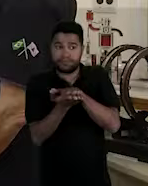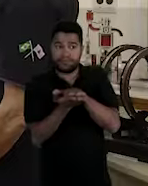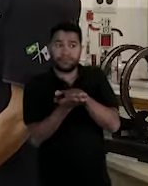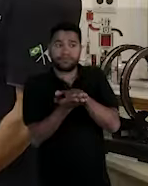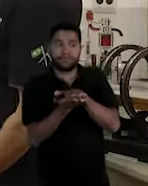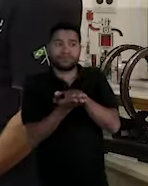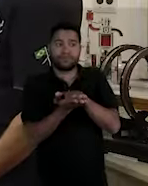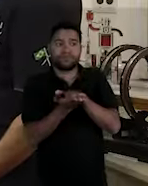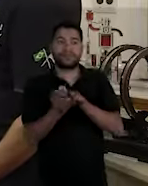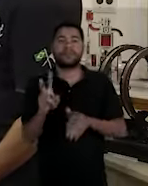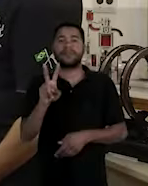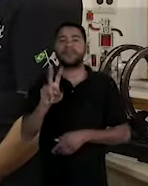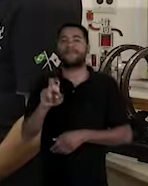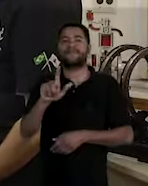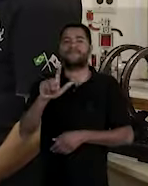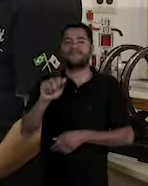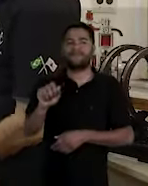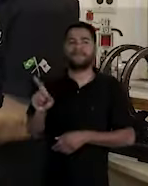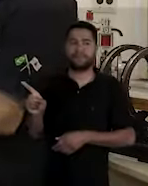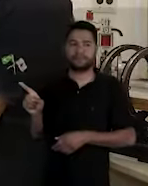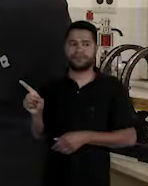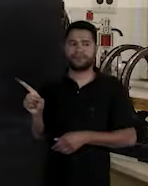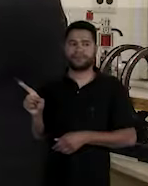a nossa vela, que está aqui